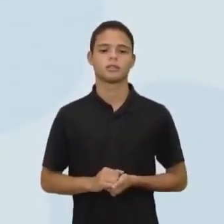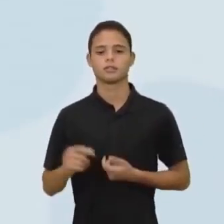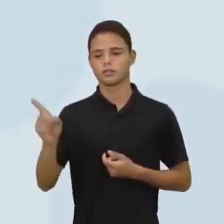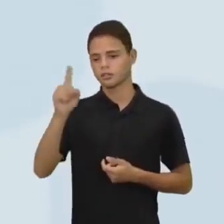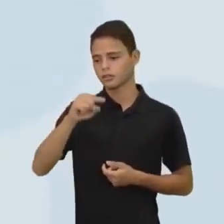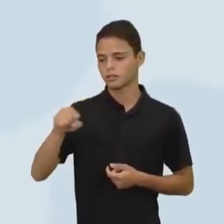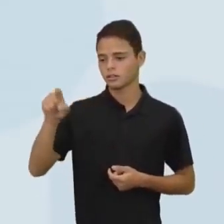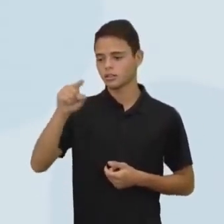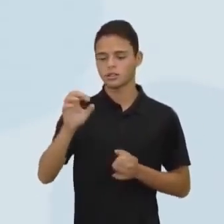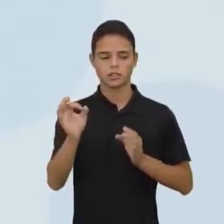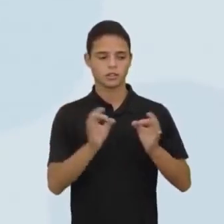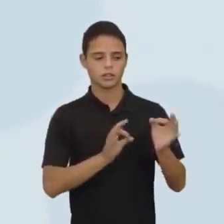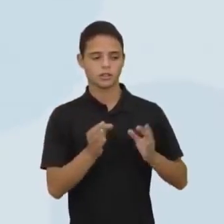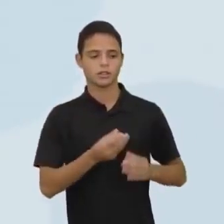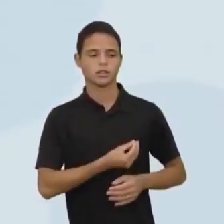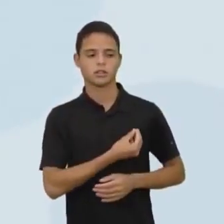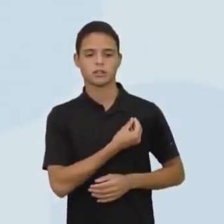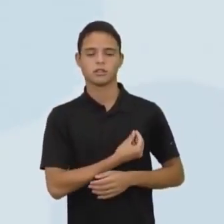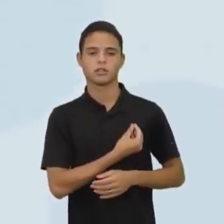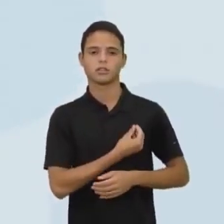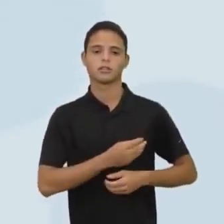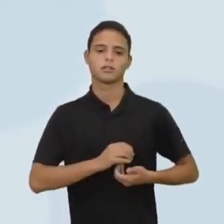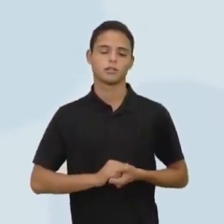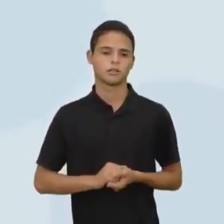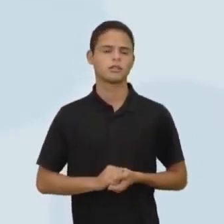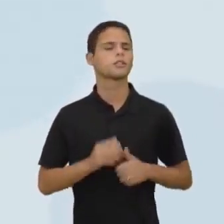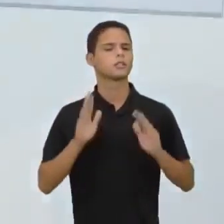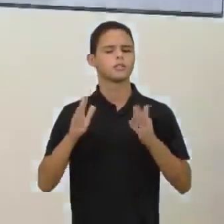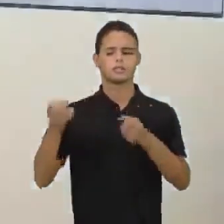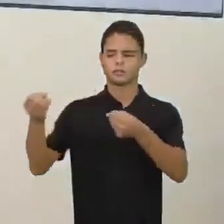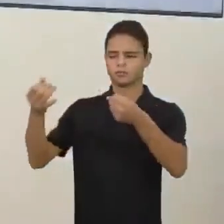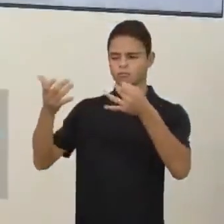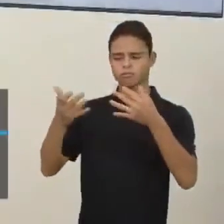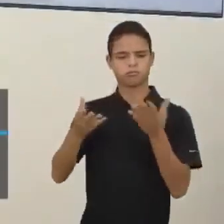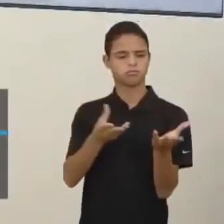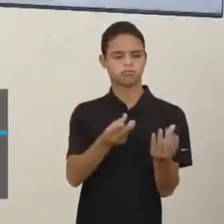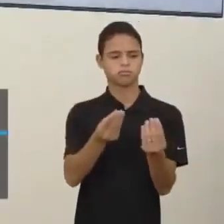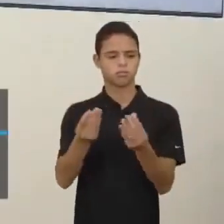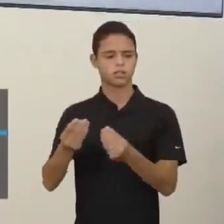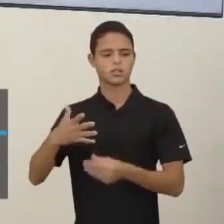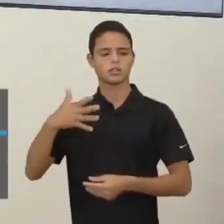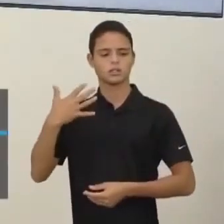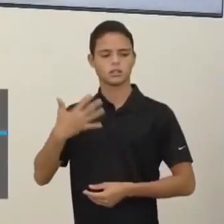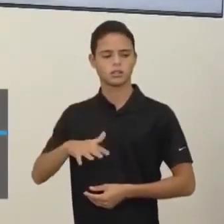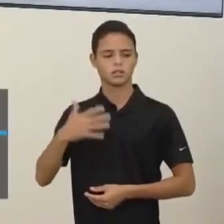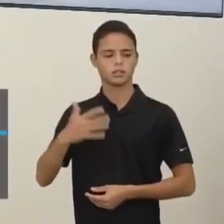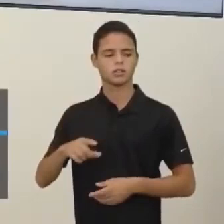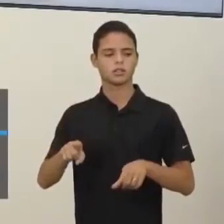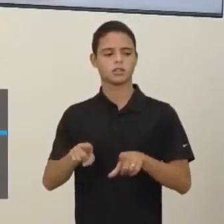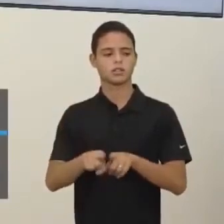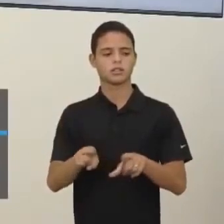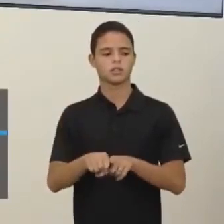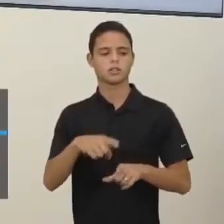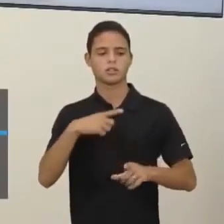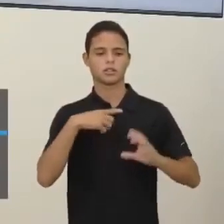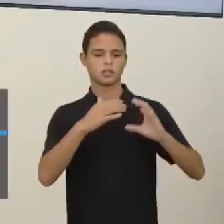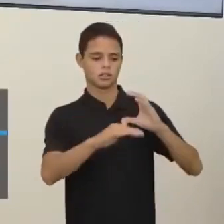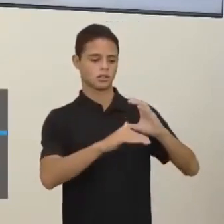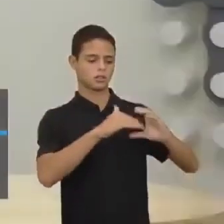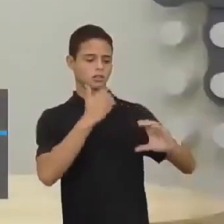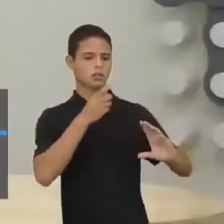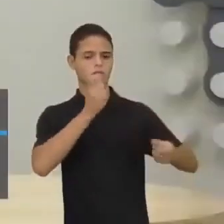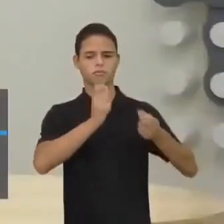vida CMSP, porque a gente sabe, eu já recebi um monte de coisa. Uma vez eu recebi um menino que ele mandou um vídeo tocando bateria, que eu